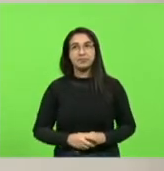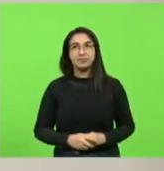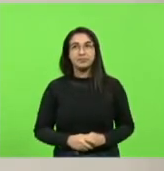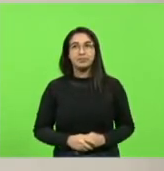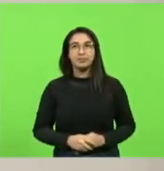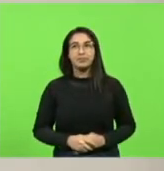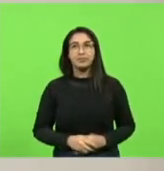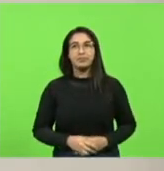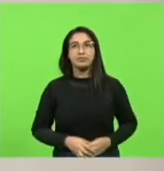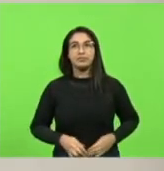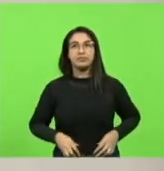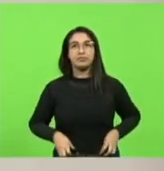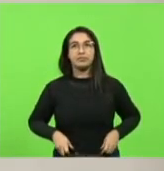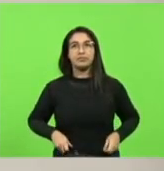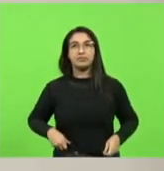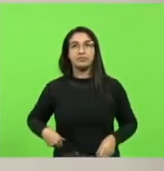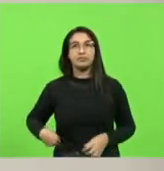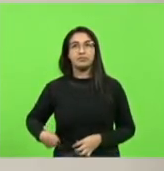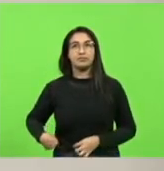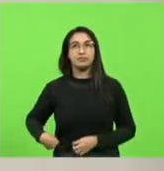Obrigado, deputado Márcio Machado.